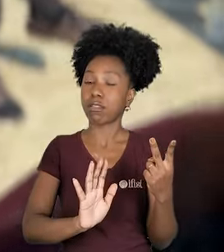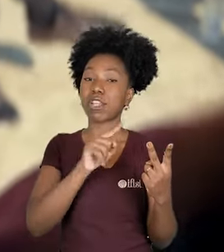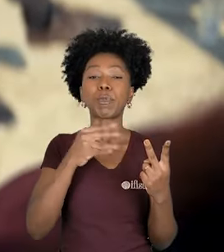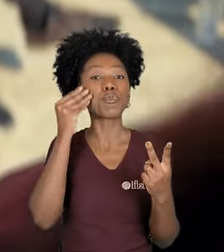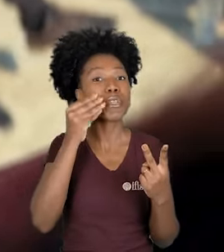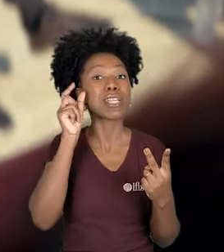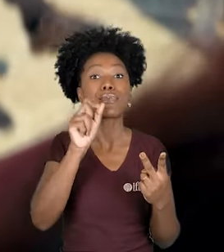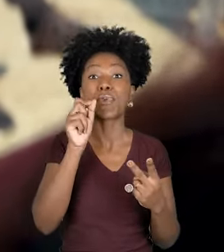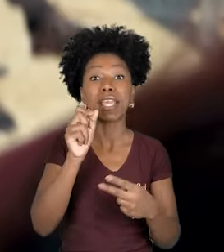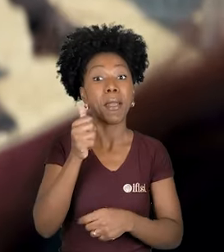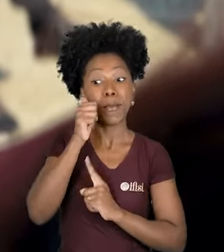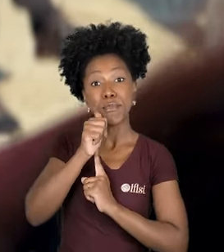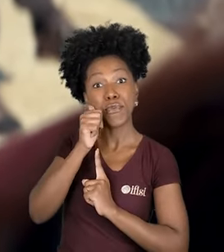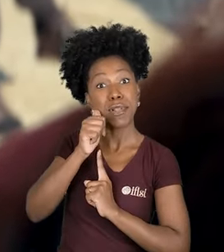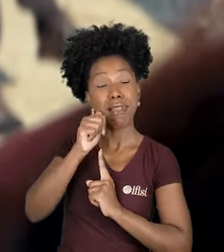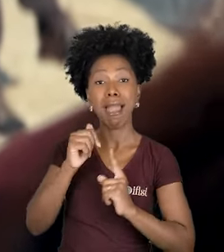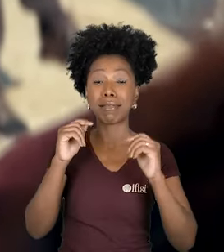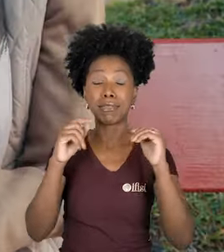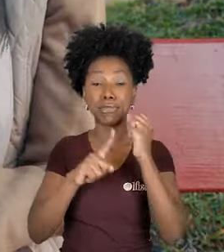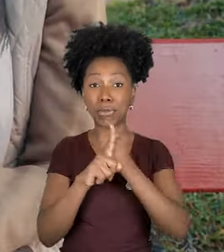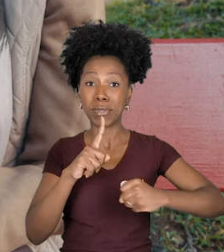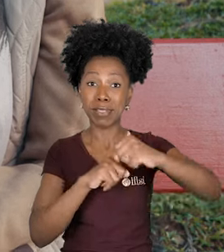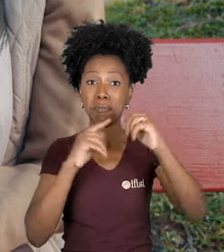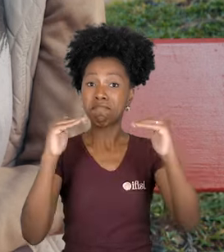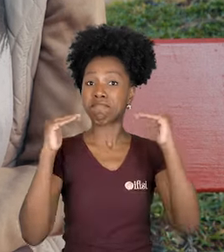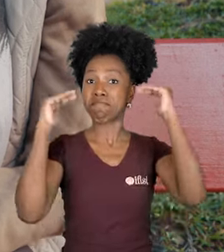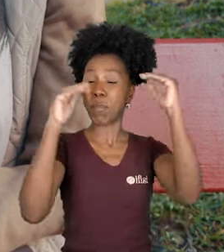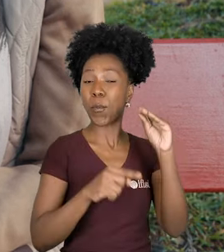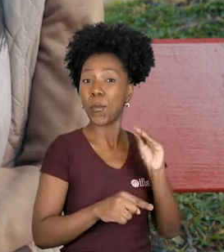de matriarcado, né? Porque eram mulheres que há